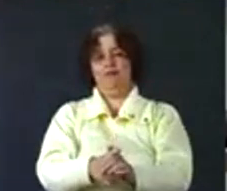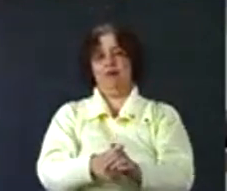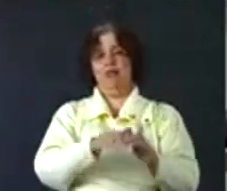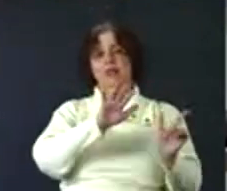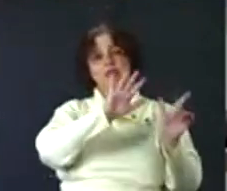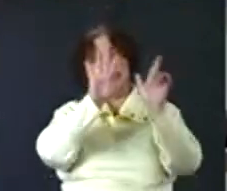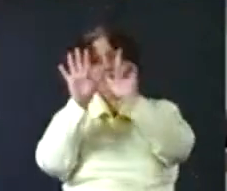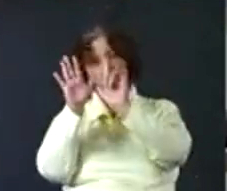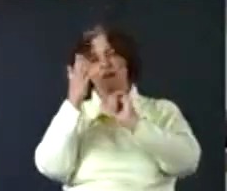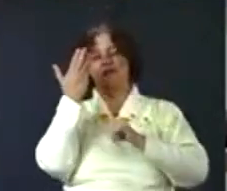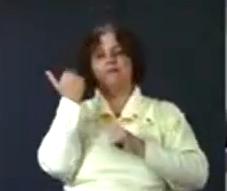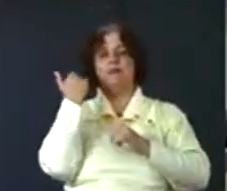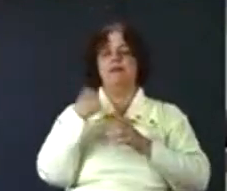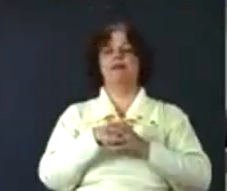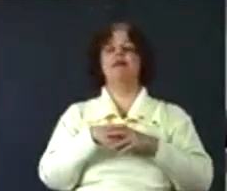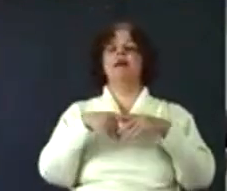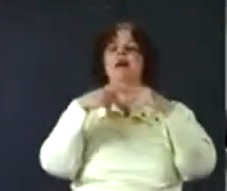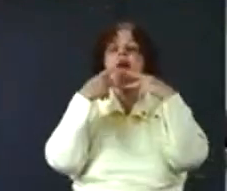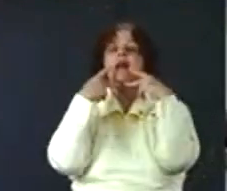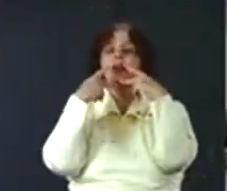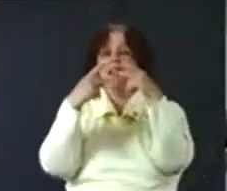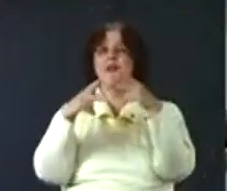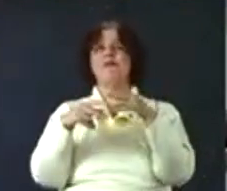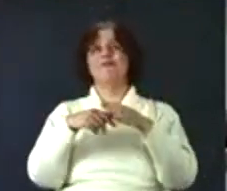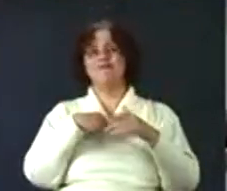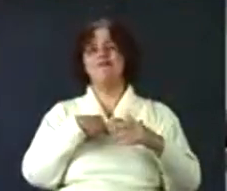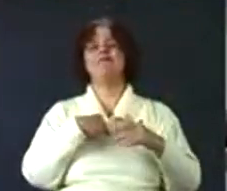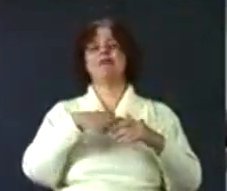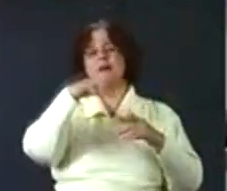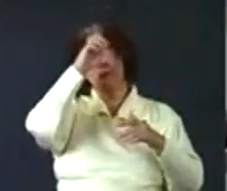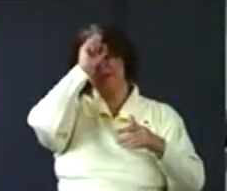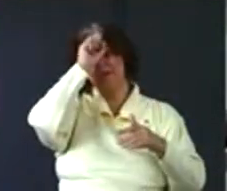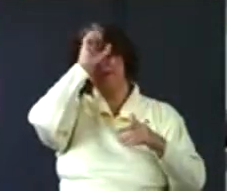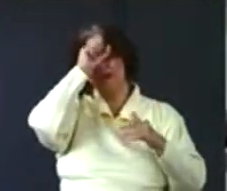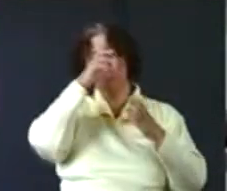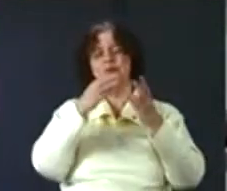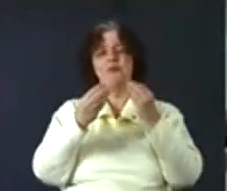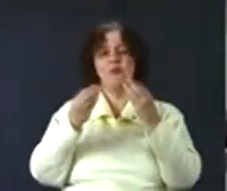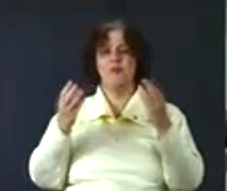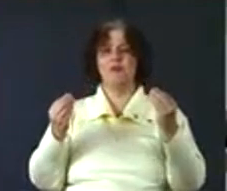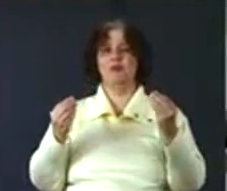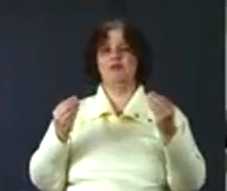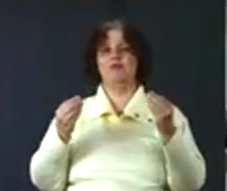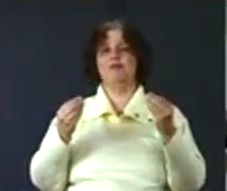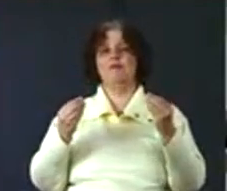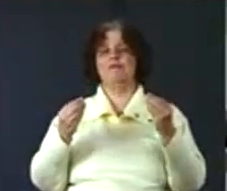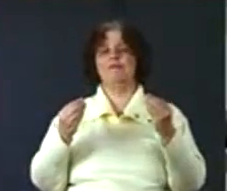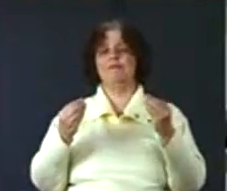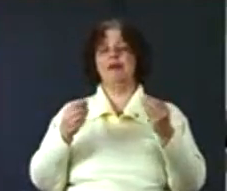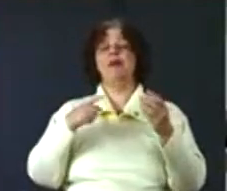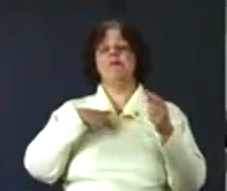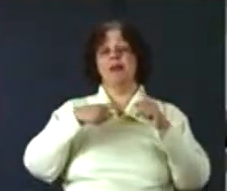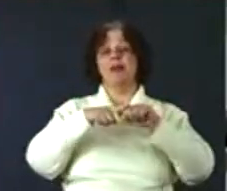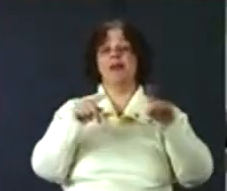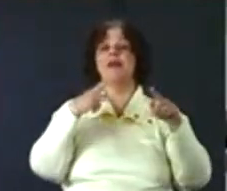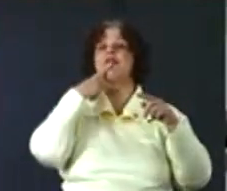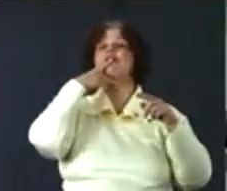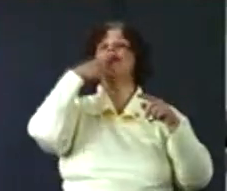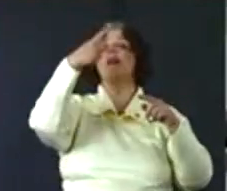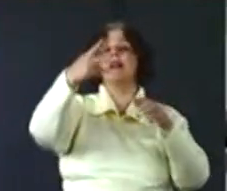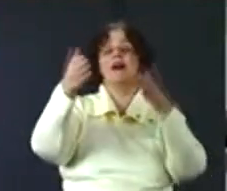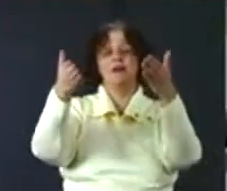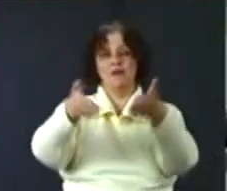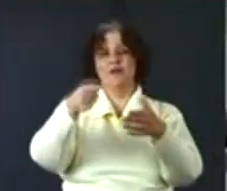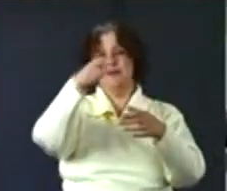eu aprendi muitas coisas. O Senhor me exortou também nessa passagem, para que hoje eu estivesse aqui compartilhando ela com você, meu irmão,